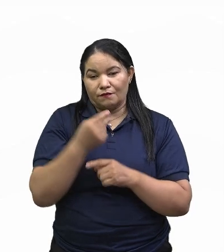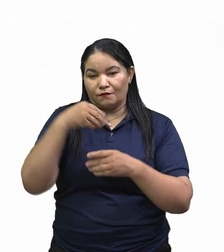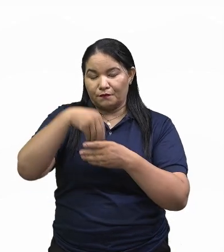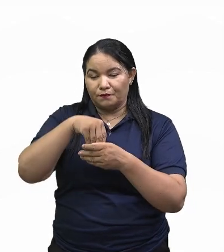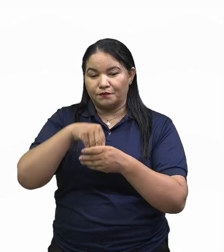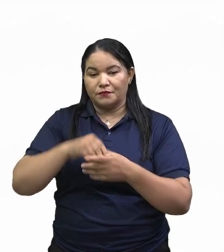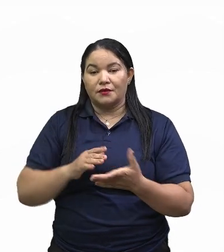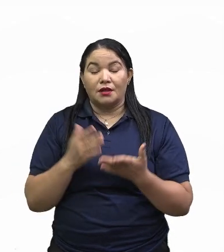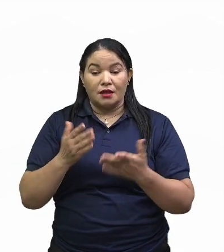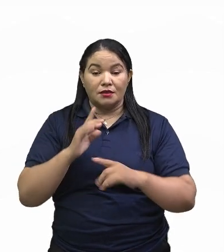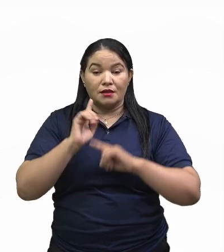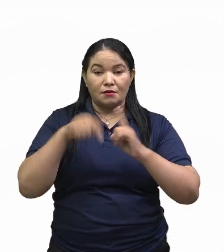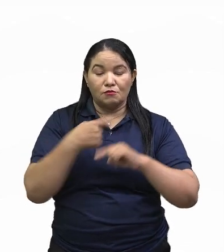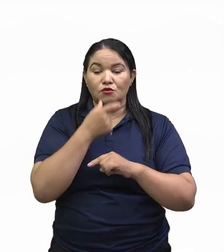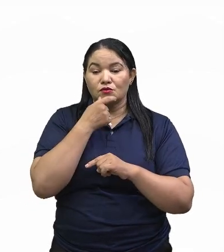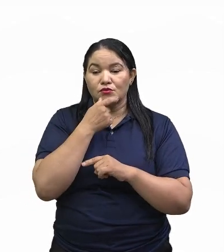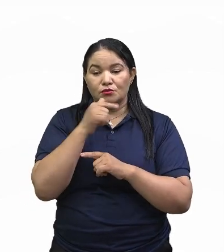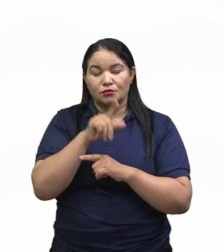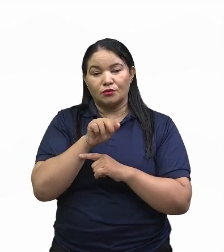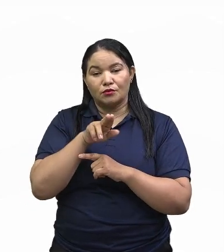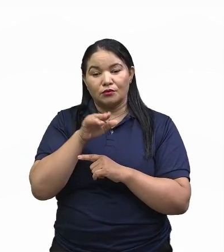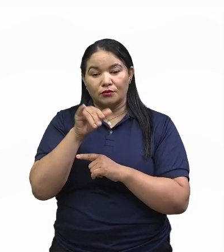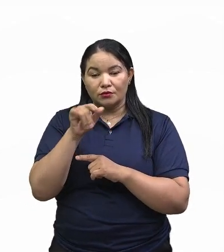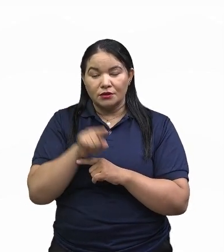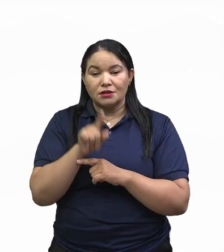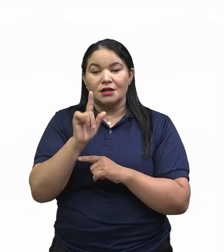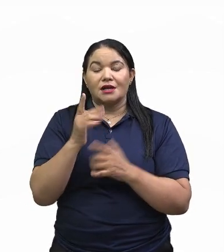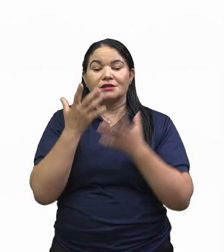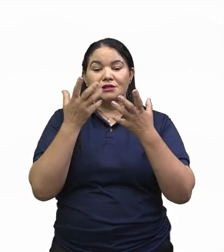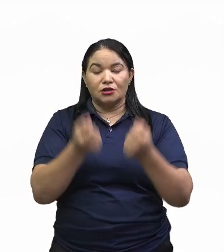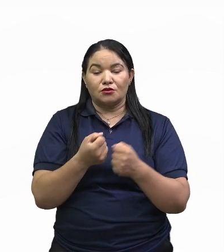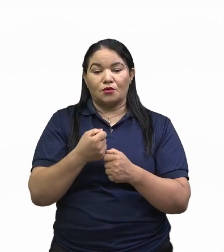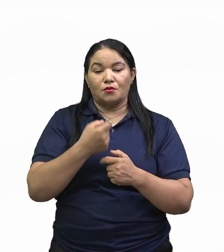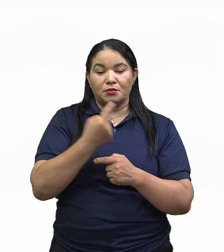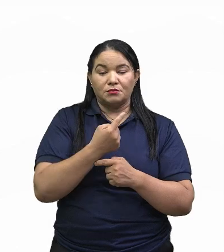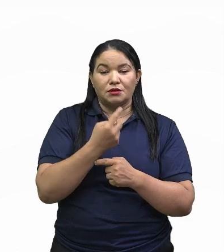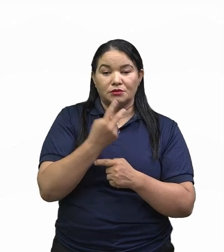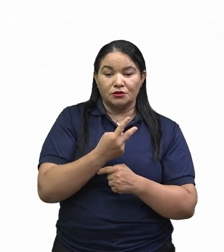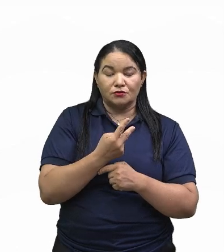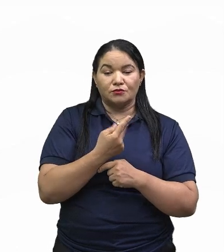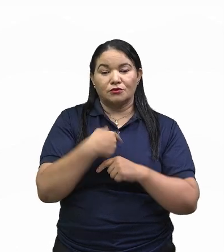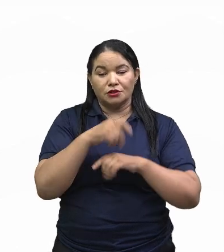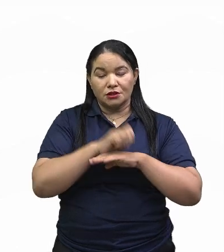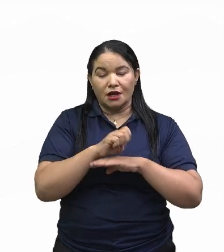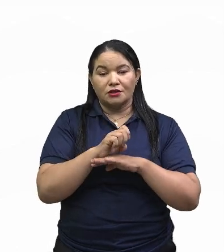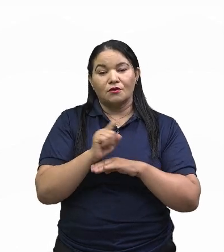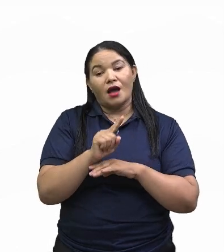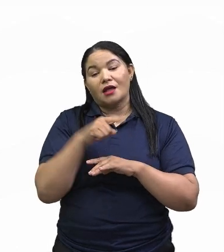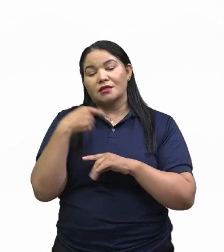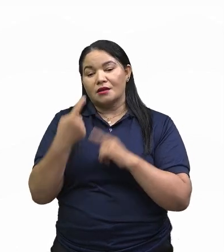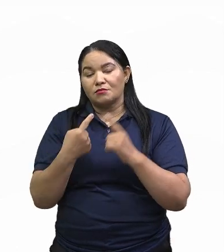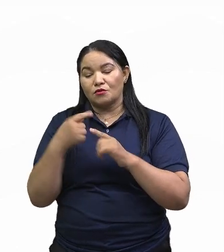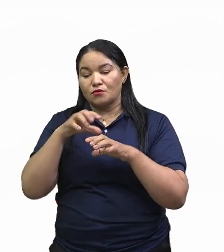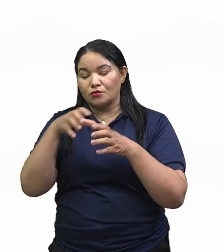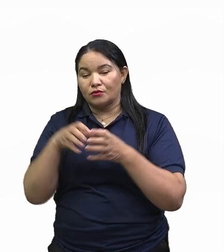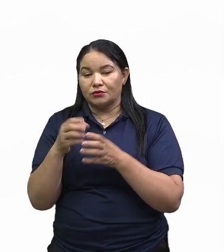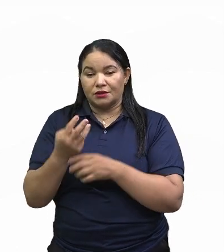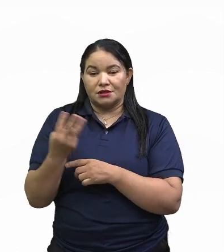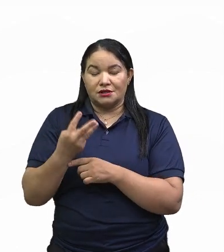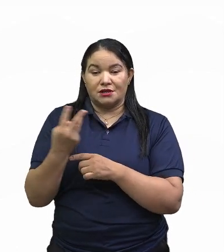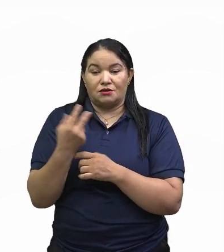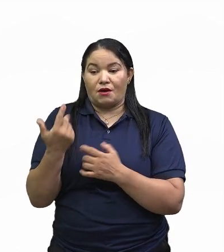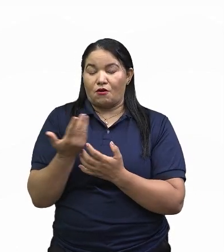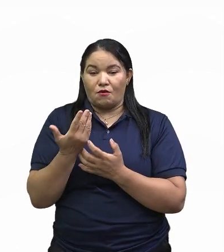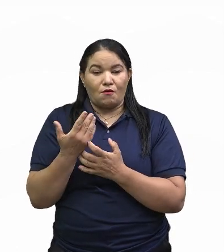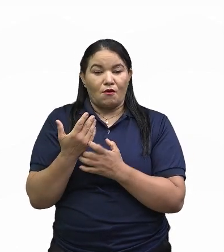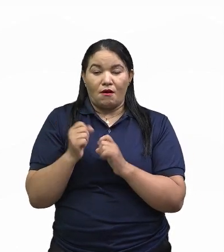acabou acatando, né, a vontade do primeiro e do segundo estado. Com isso, o terceiro estado se revolta